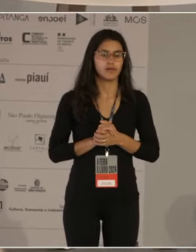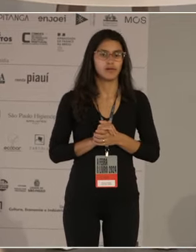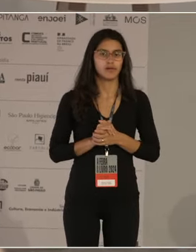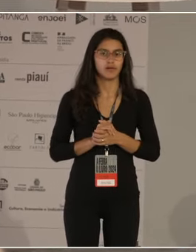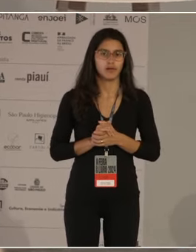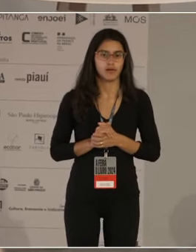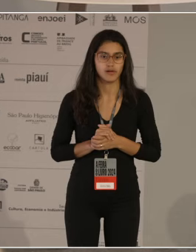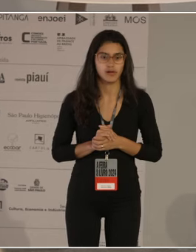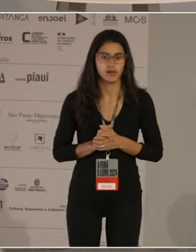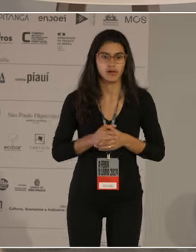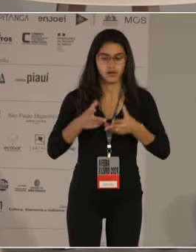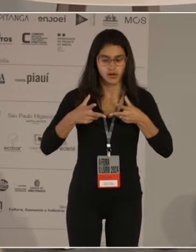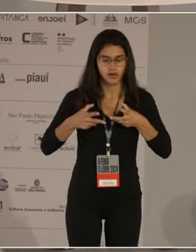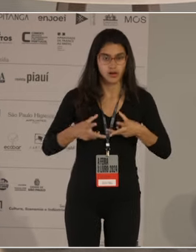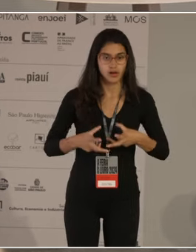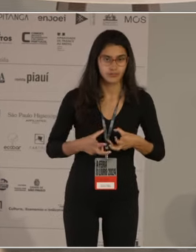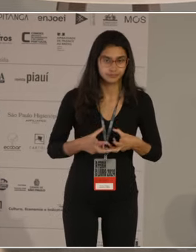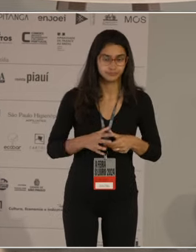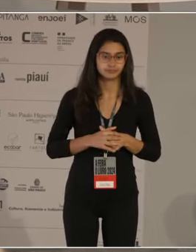os arqueólogos